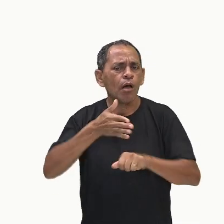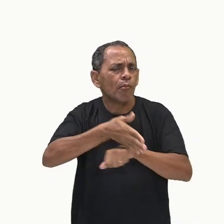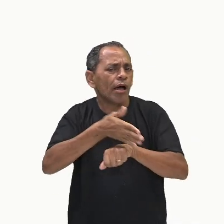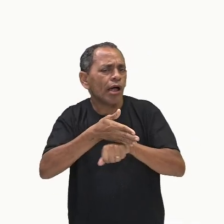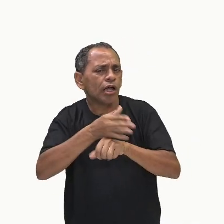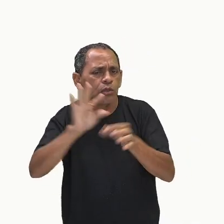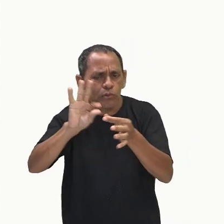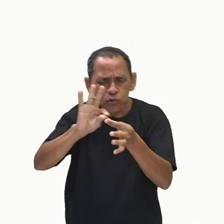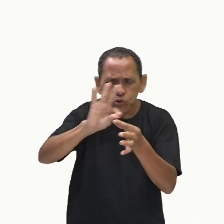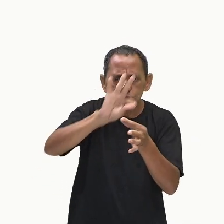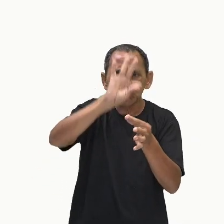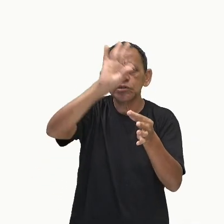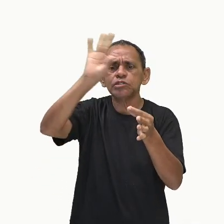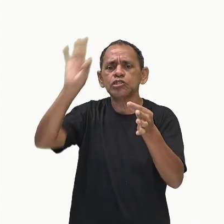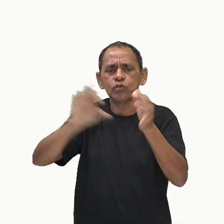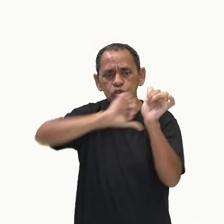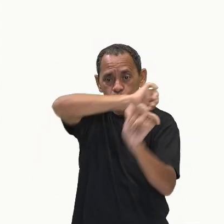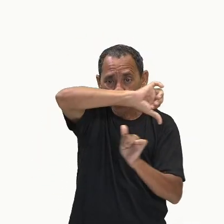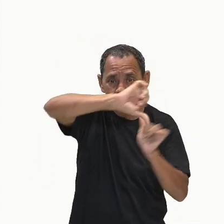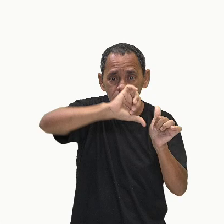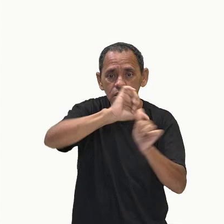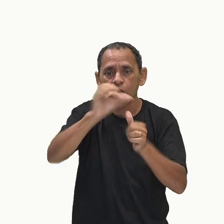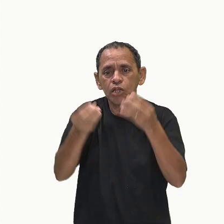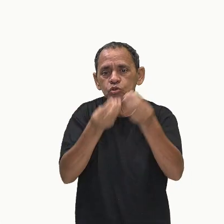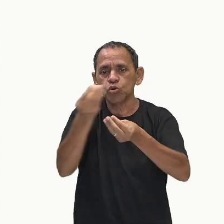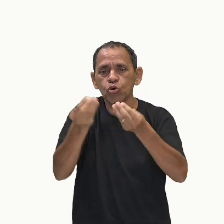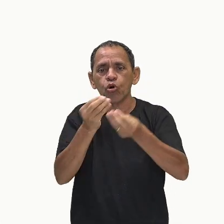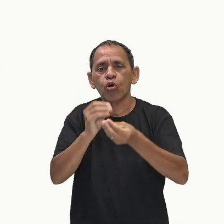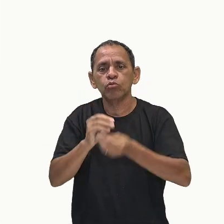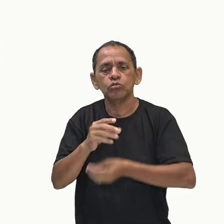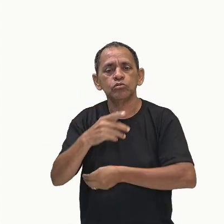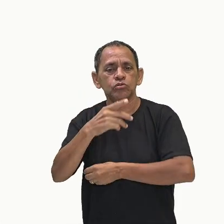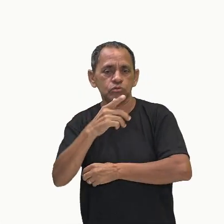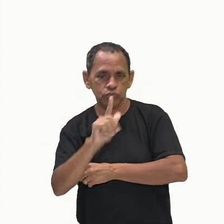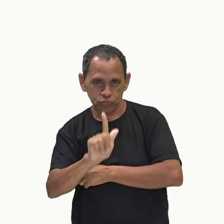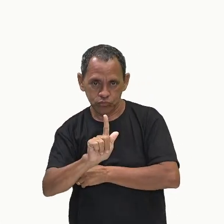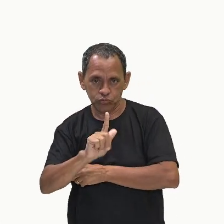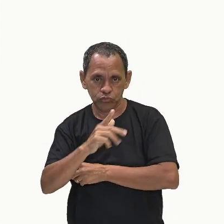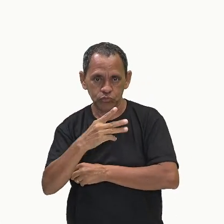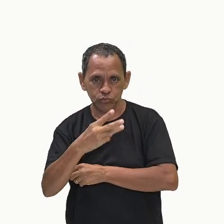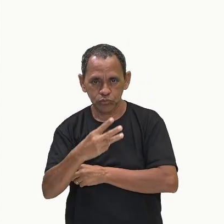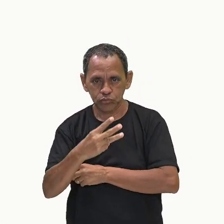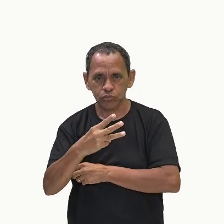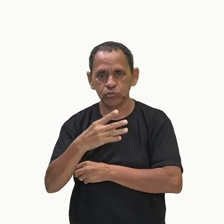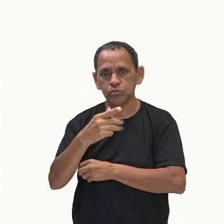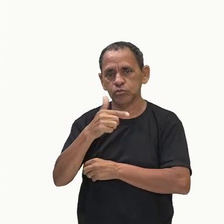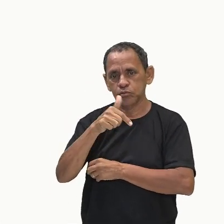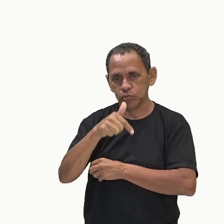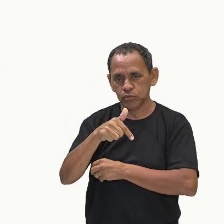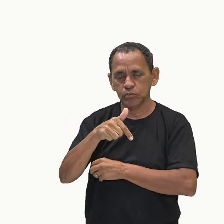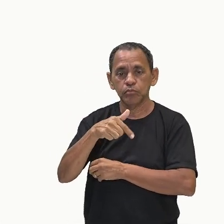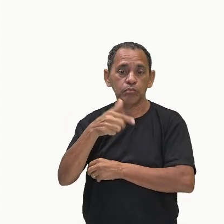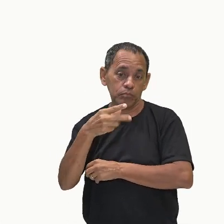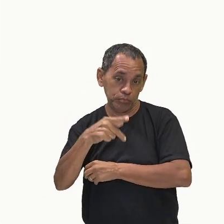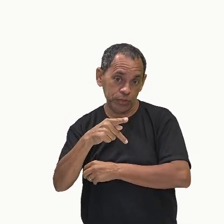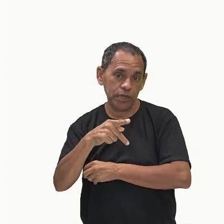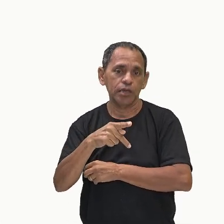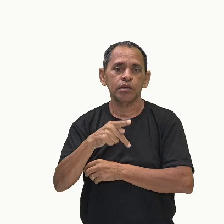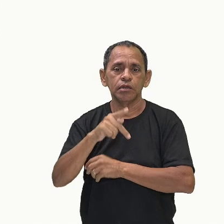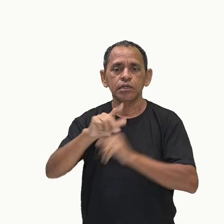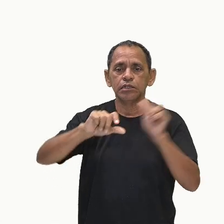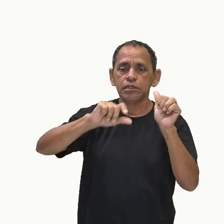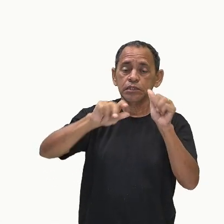onde ele vai ser convertido em G3P, que posteriormente vai ser transformado